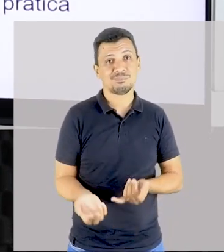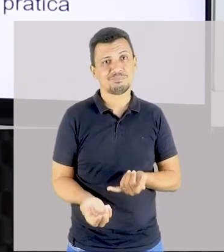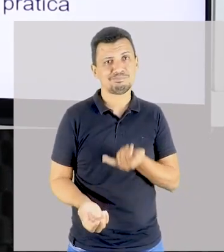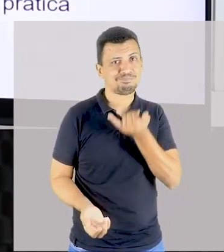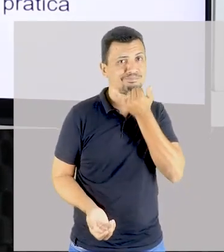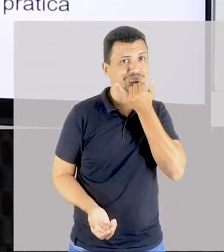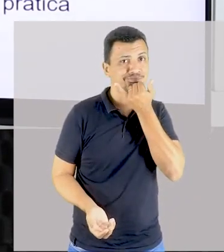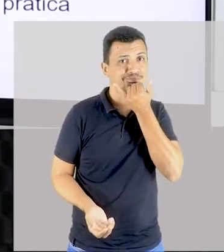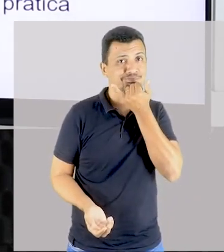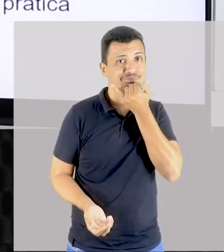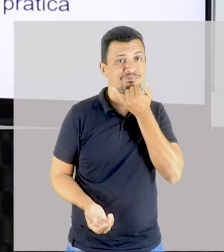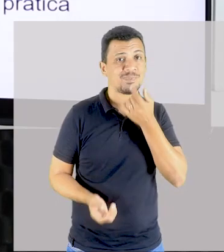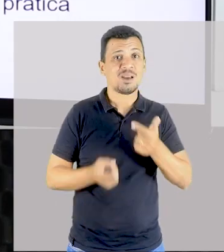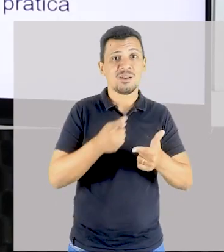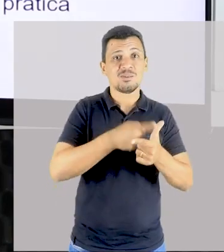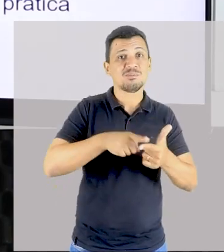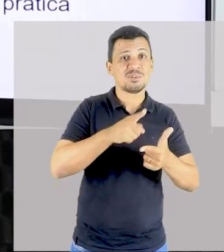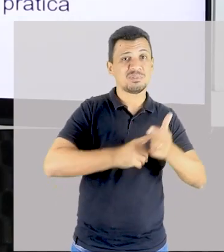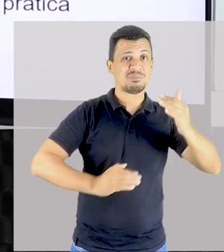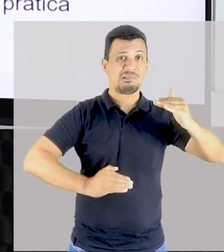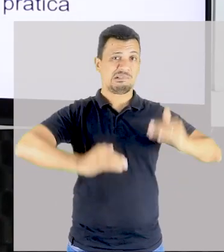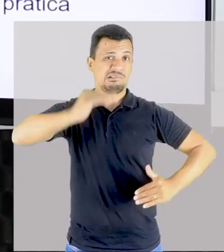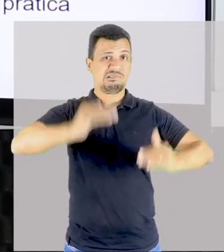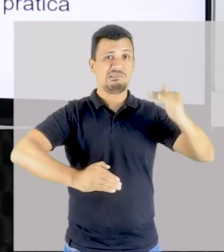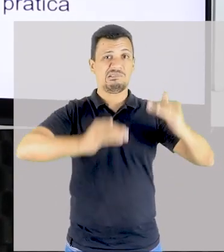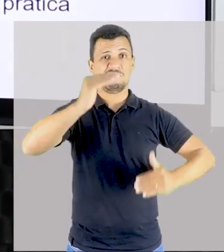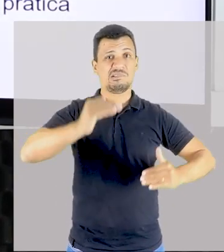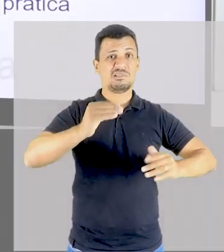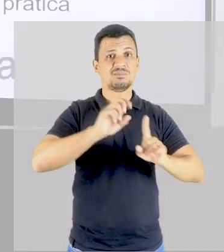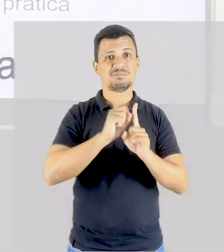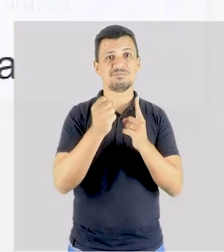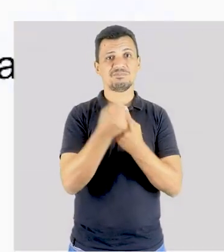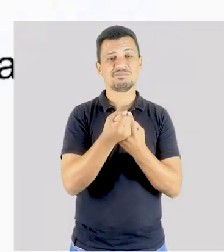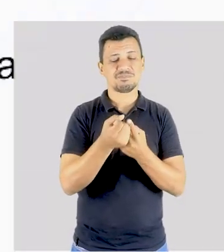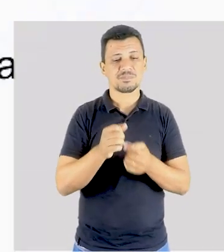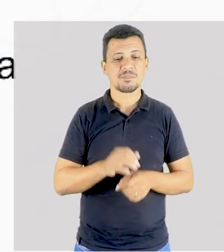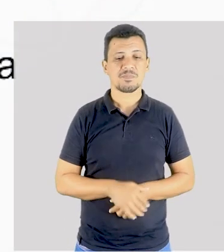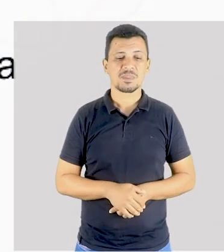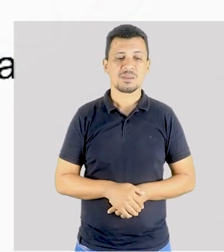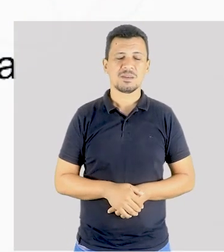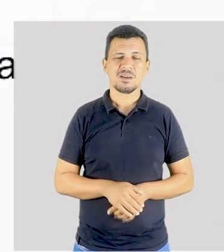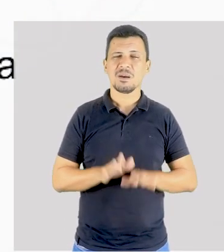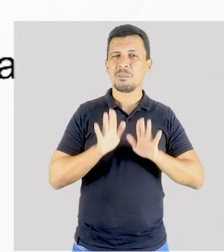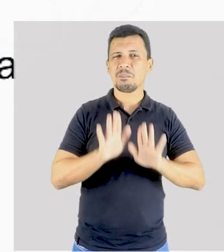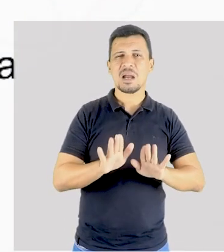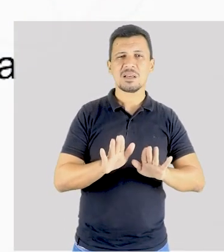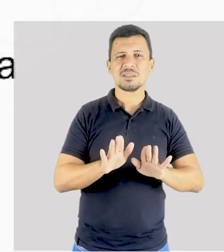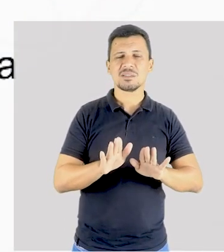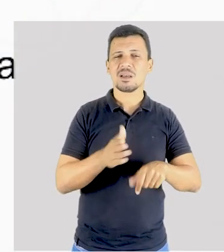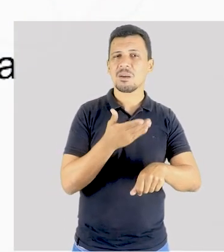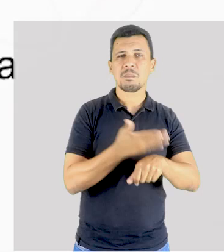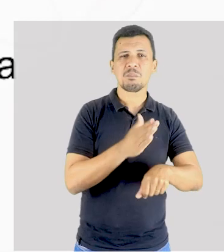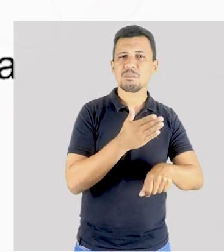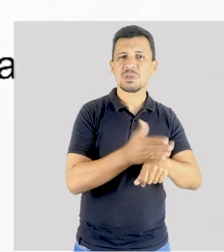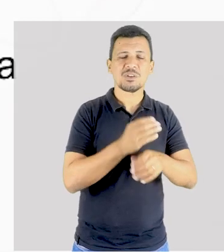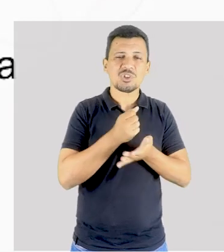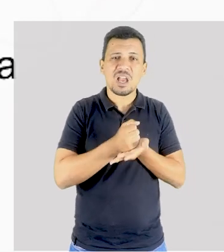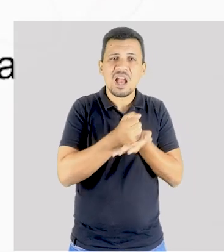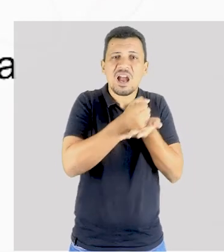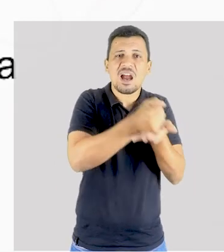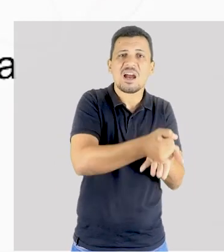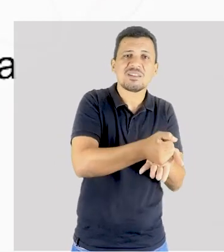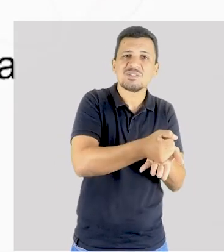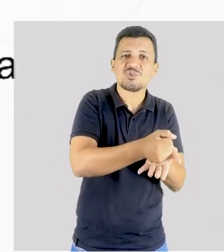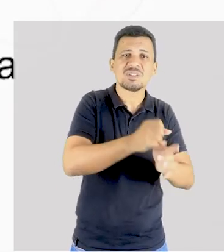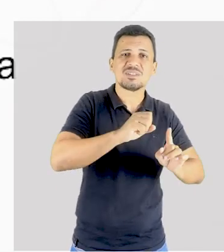né sobre as desigualdades sociais que elas mesmos geram no entanto que determina-se a prática assistencial